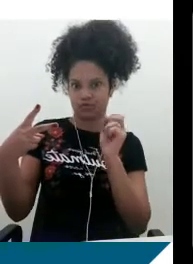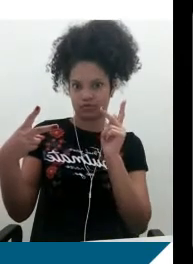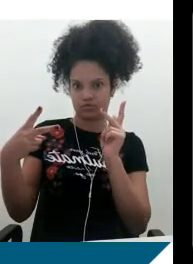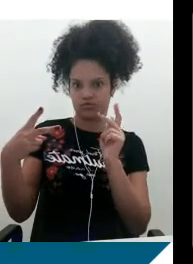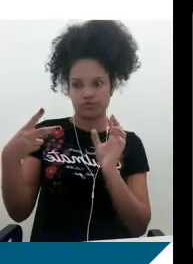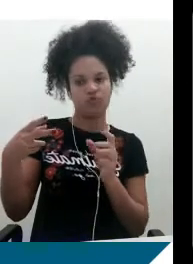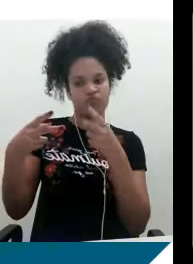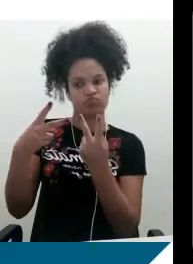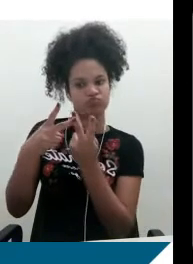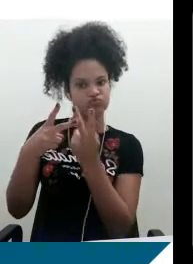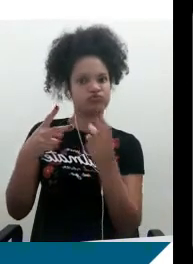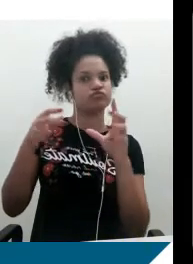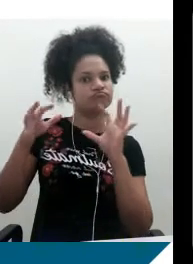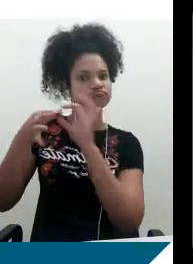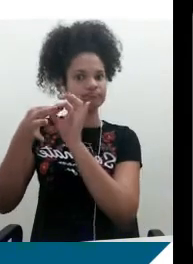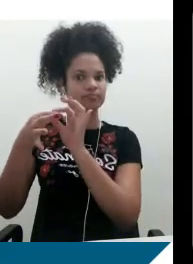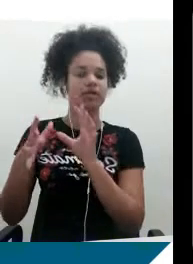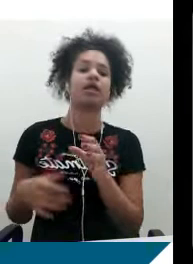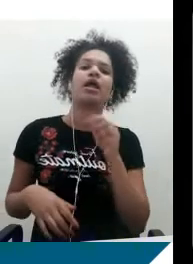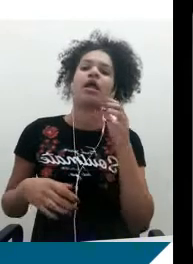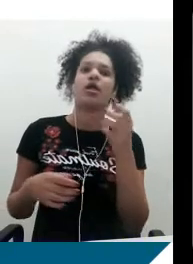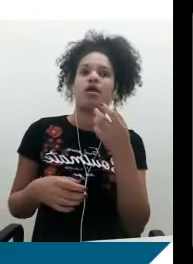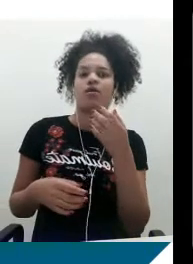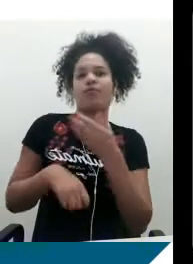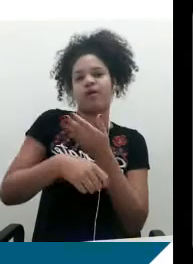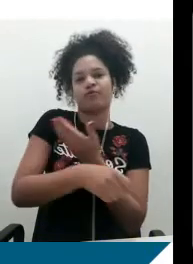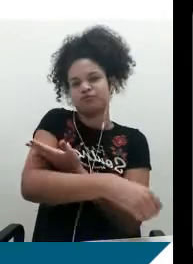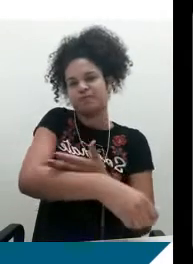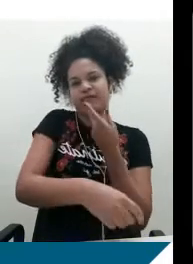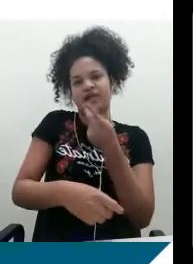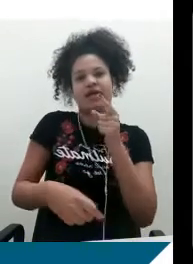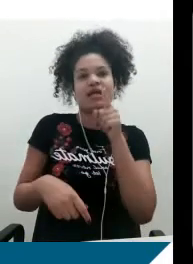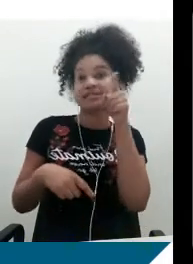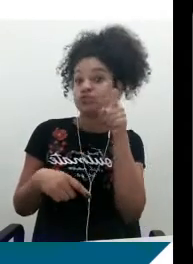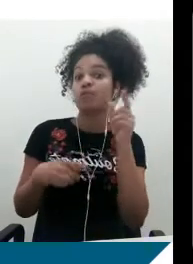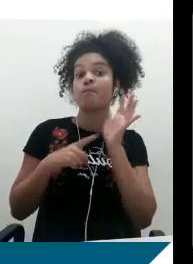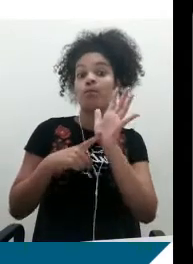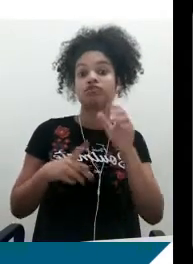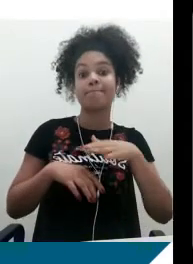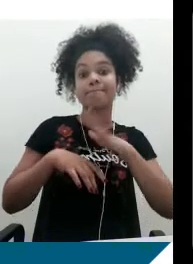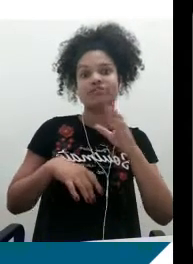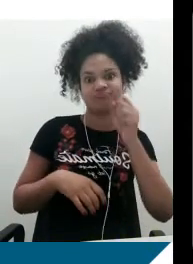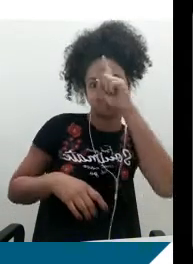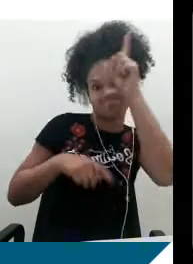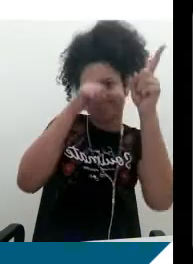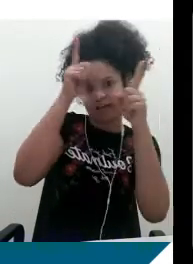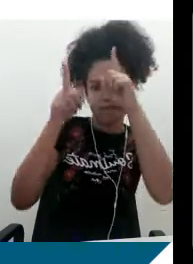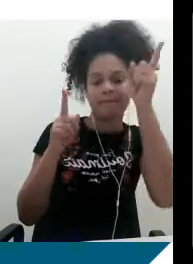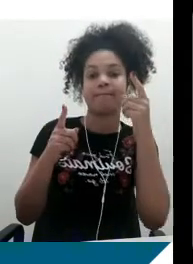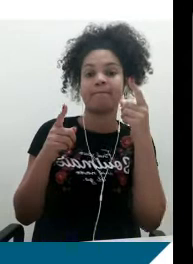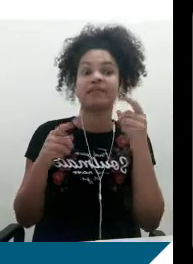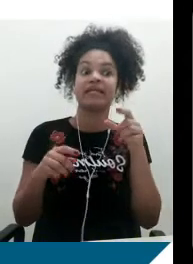desses apontamentos. Ok? Eu costumo falar com os alunos que a estratégia fotográfica ela demonstra um pouco mais de criatividade e ela chama a atenção